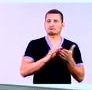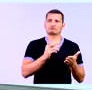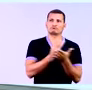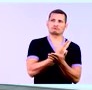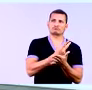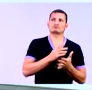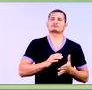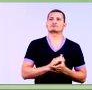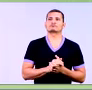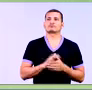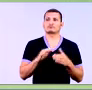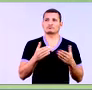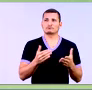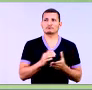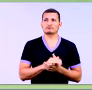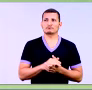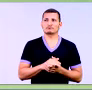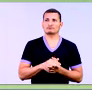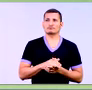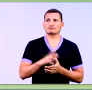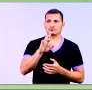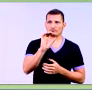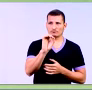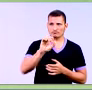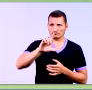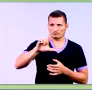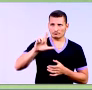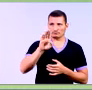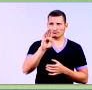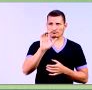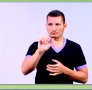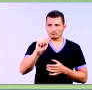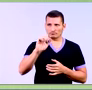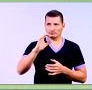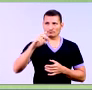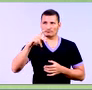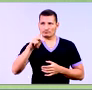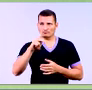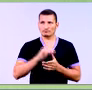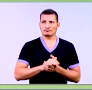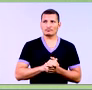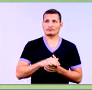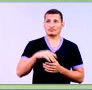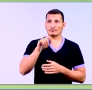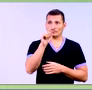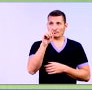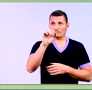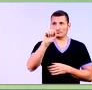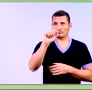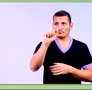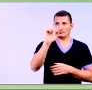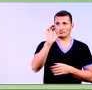veja, lembrando aqui para ficar claro, start transaction, começa a transação, indica que a